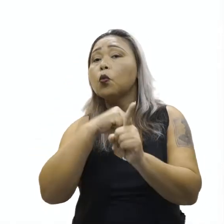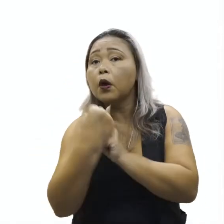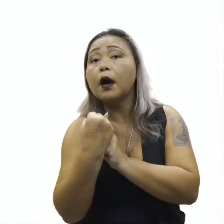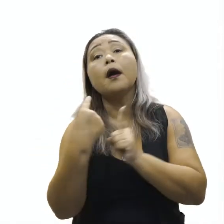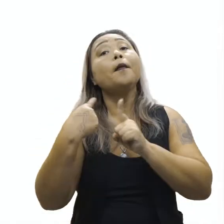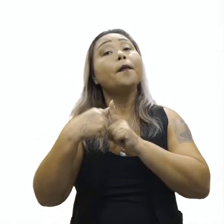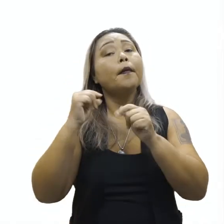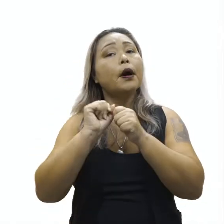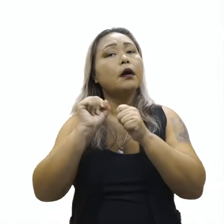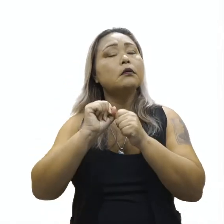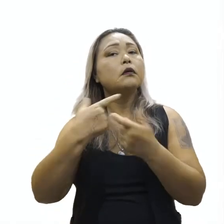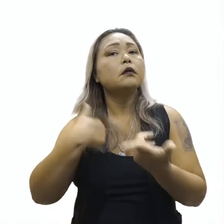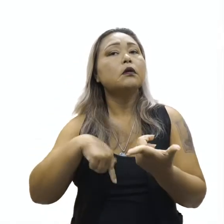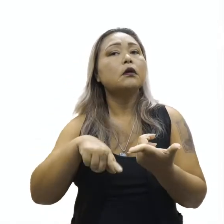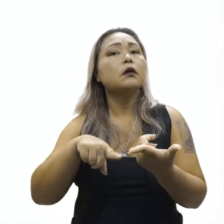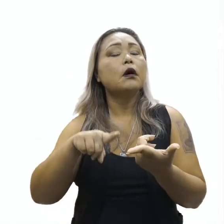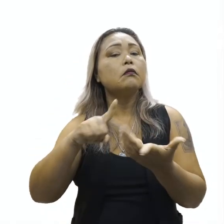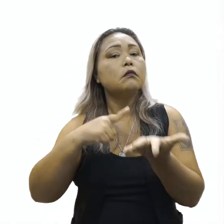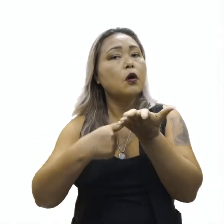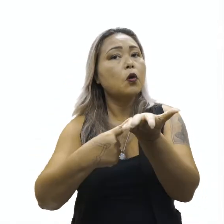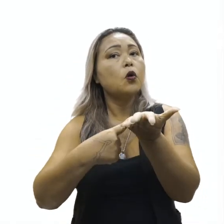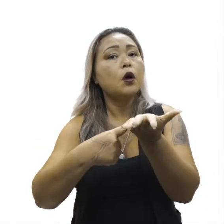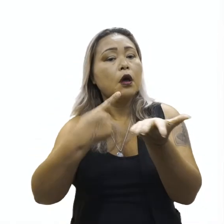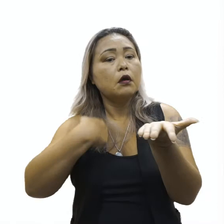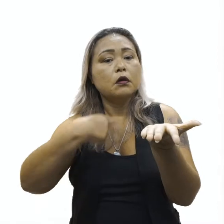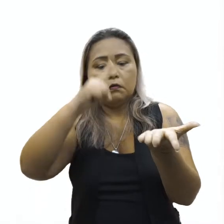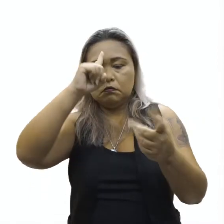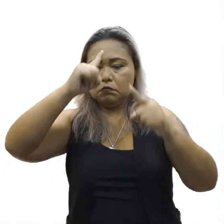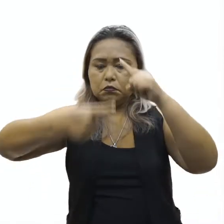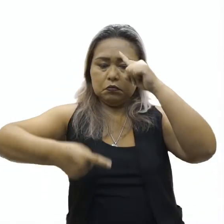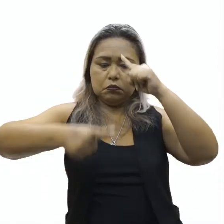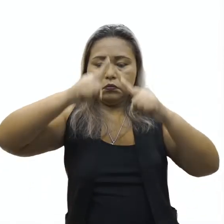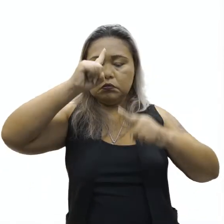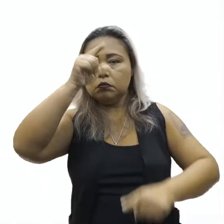era um contratualista absolutista.